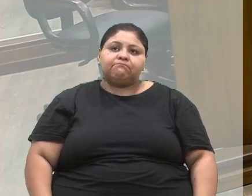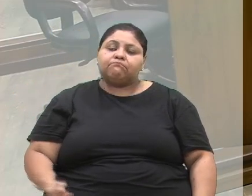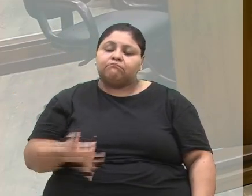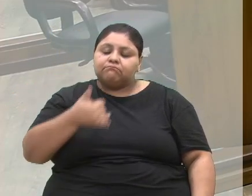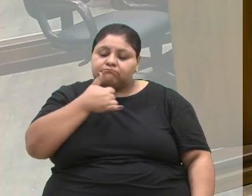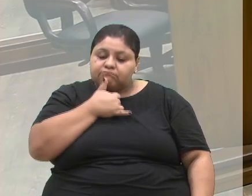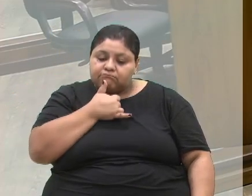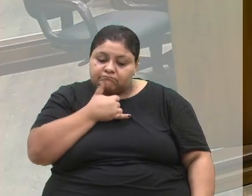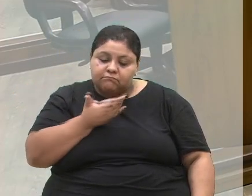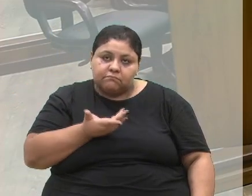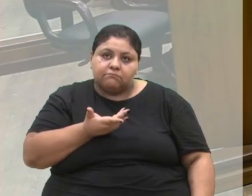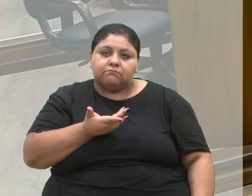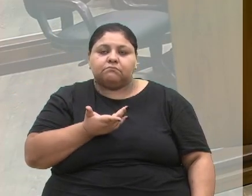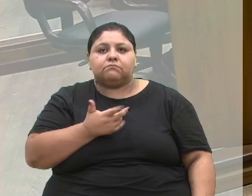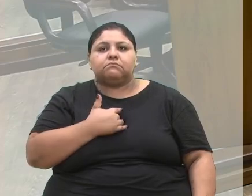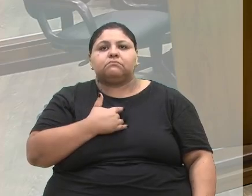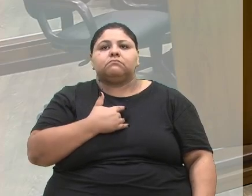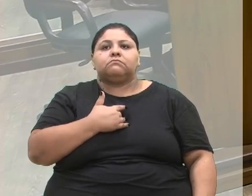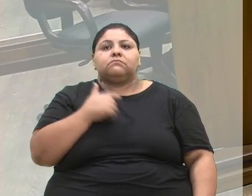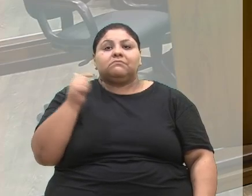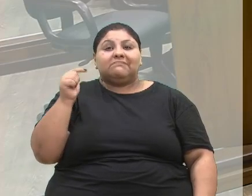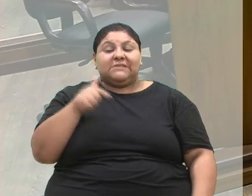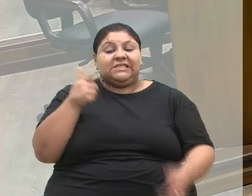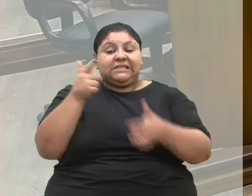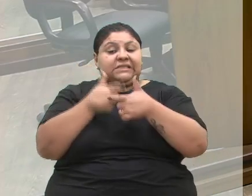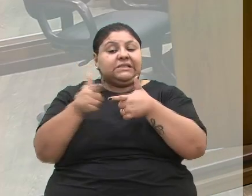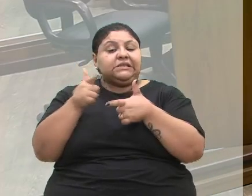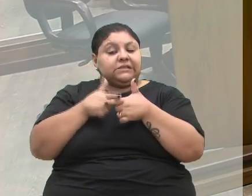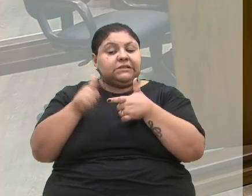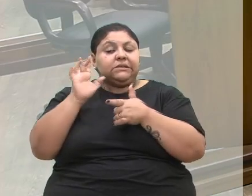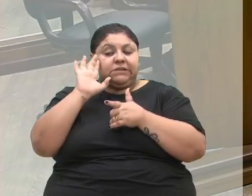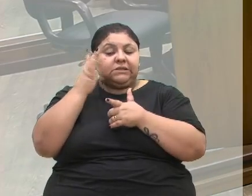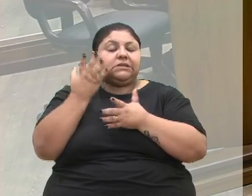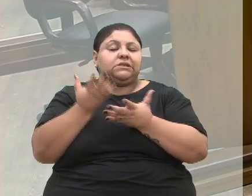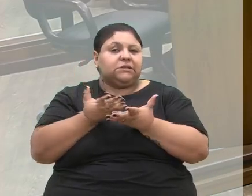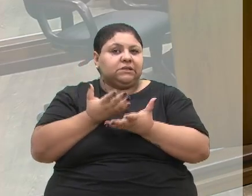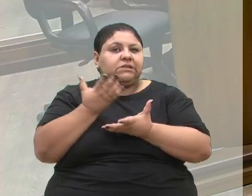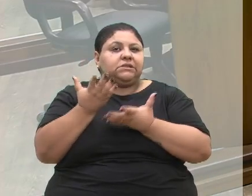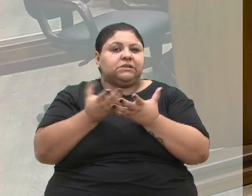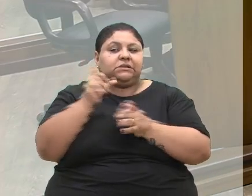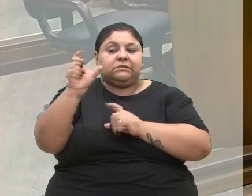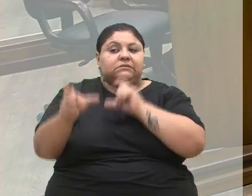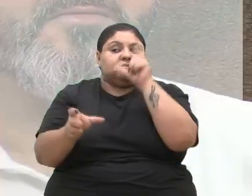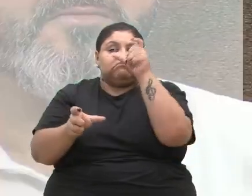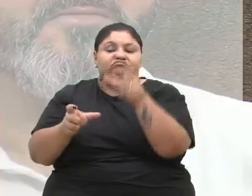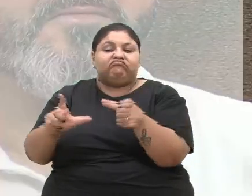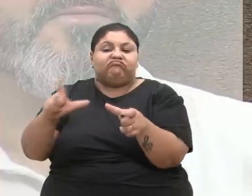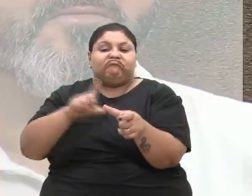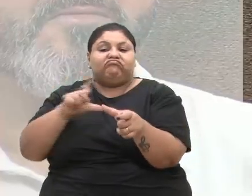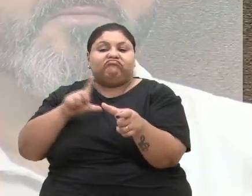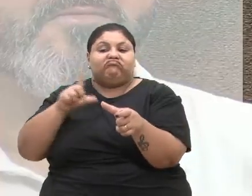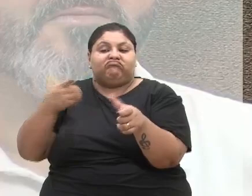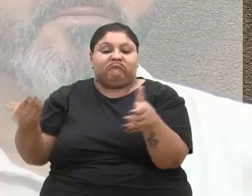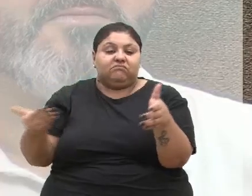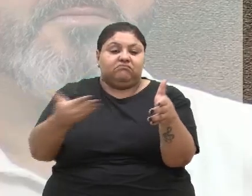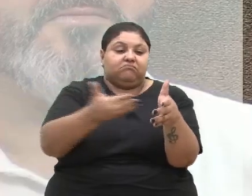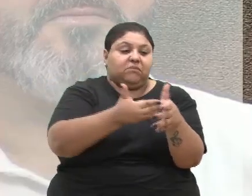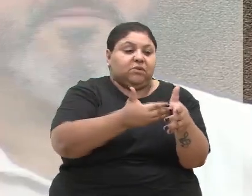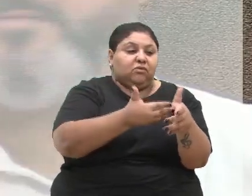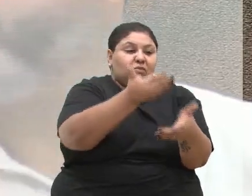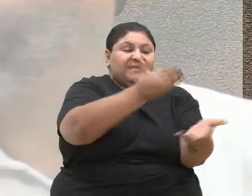Infelizmente, vereador Cadória, estas situações que ocorreram de pessoas não ter ido na